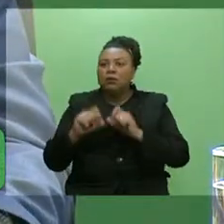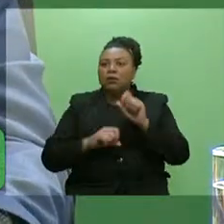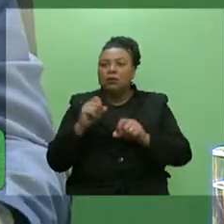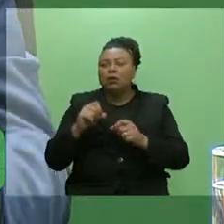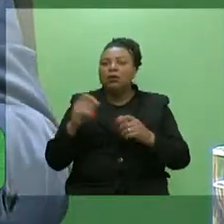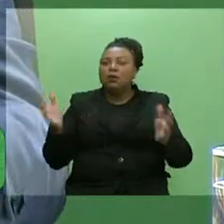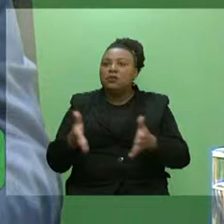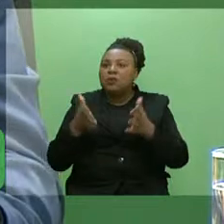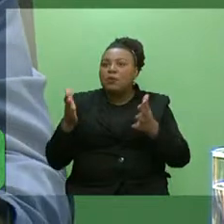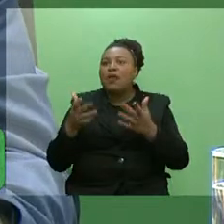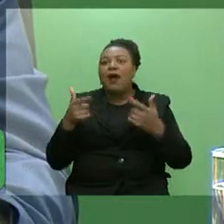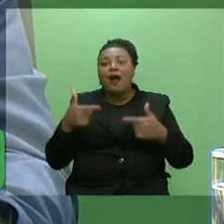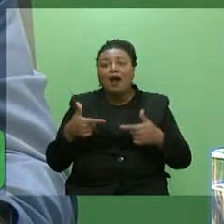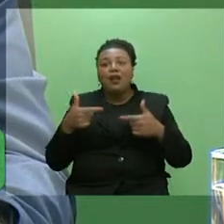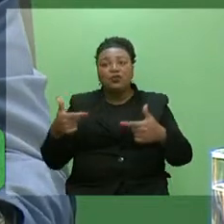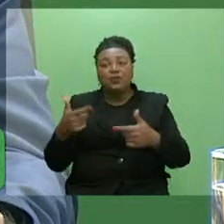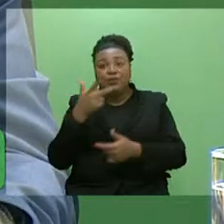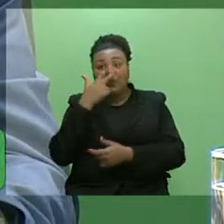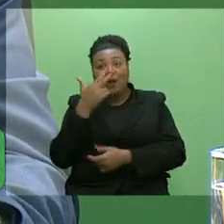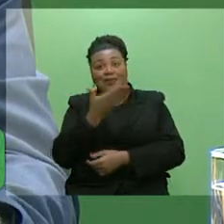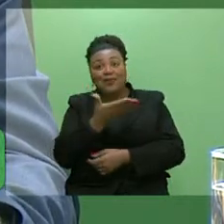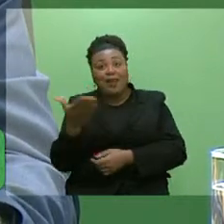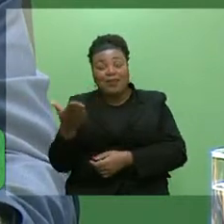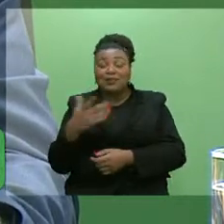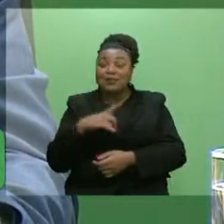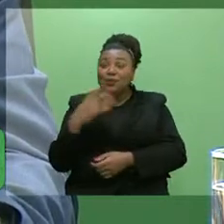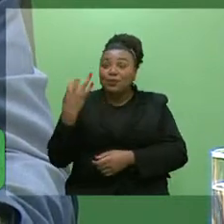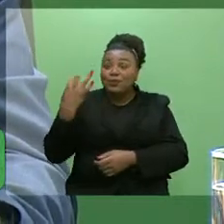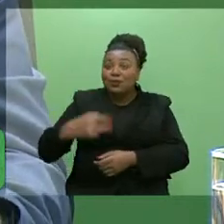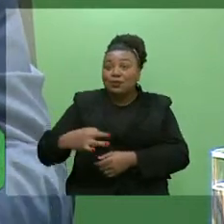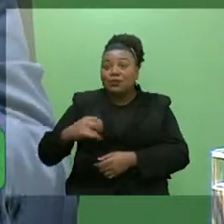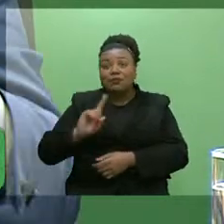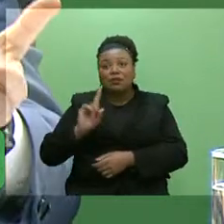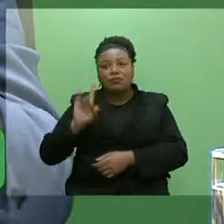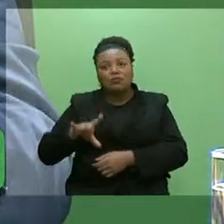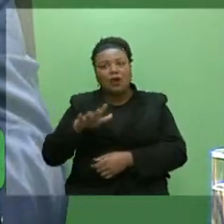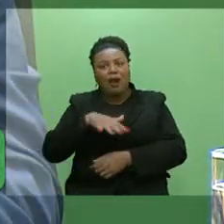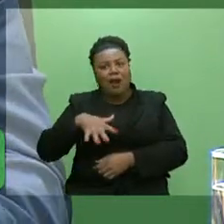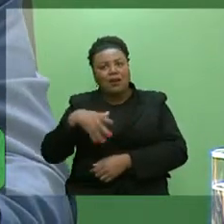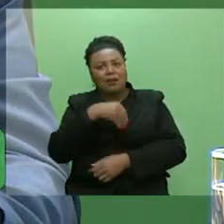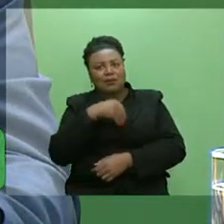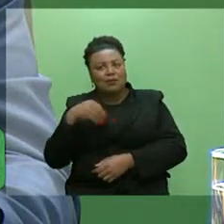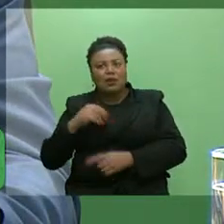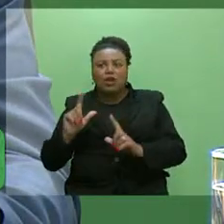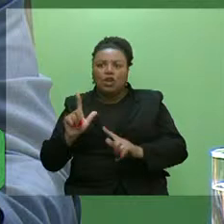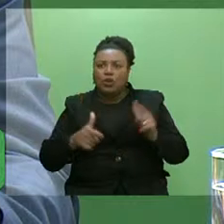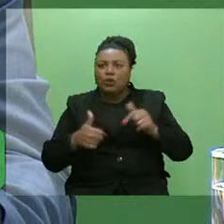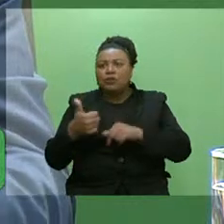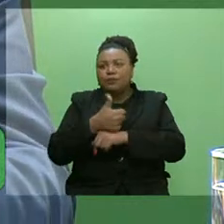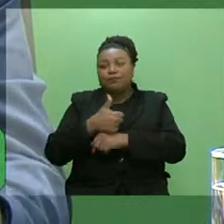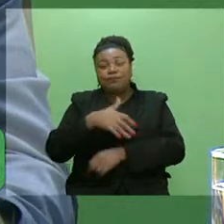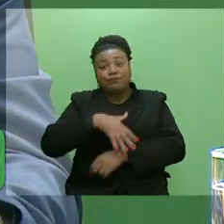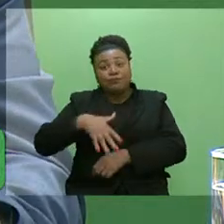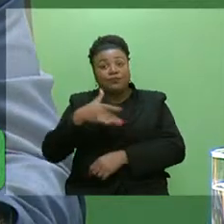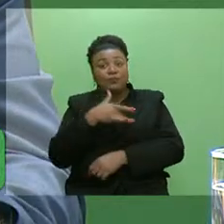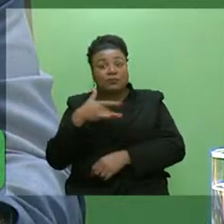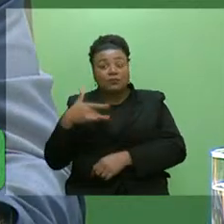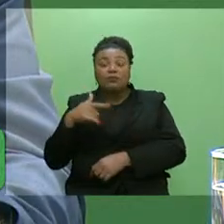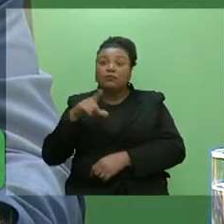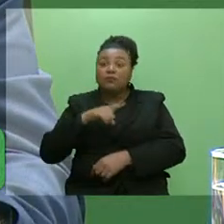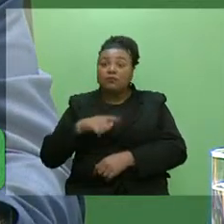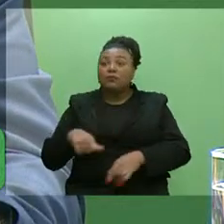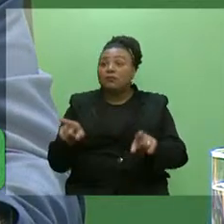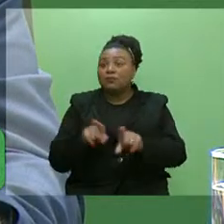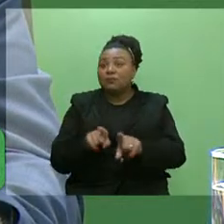de promover ações como essa. Tenho certeza que, não só na medicina, mas também nas demais profissões da área da saúde, temos